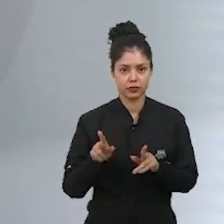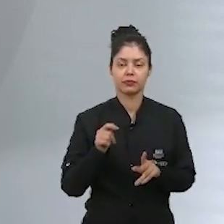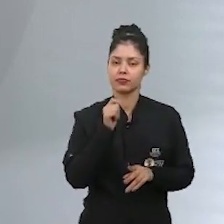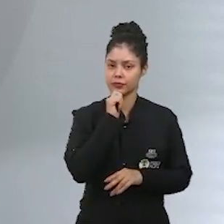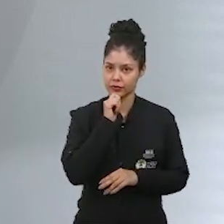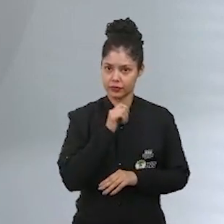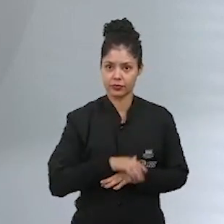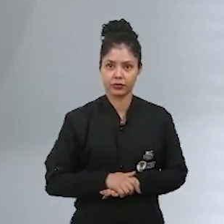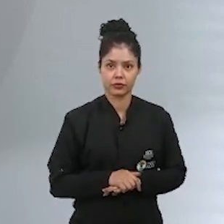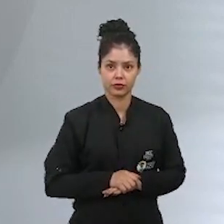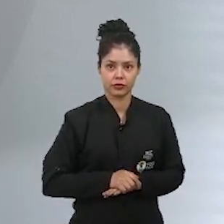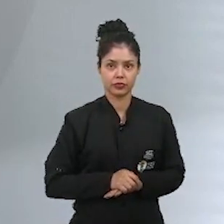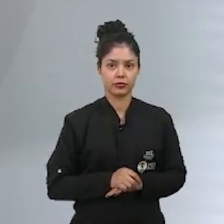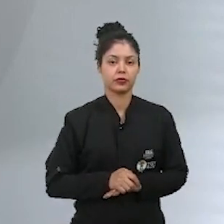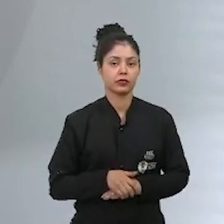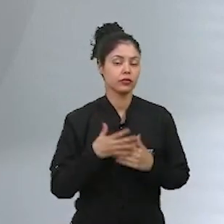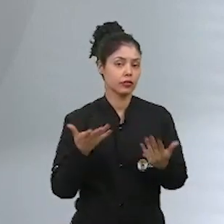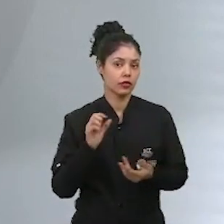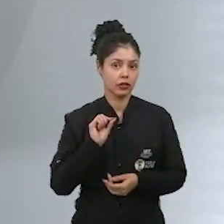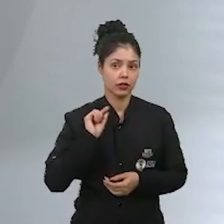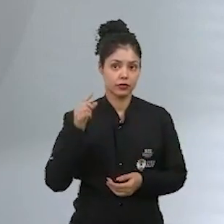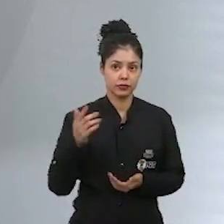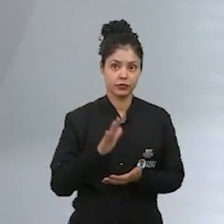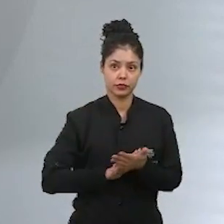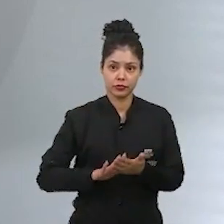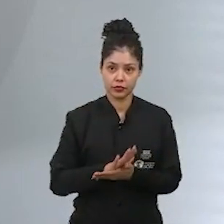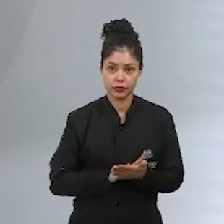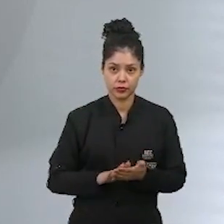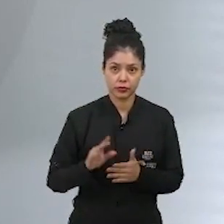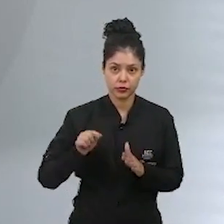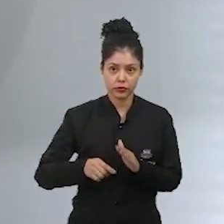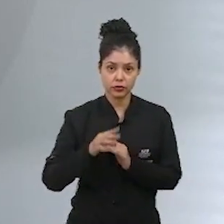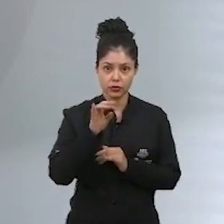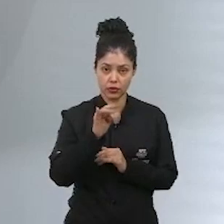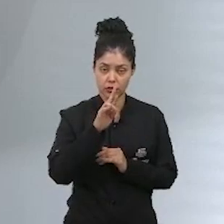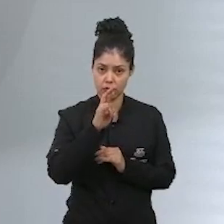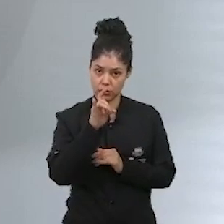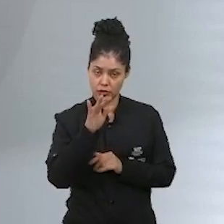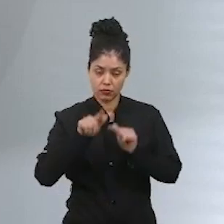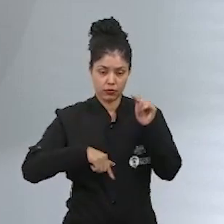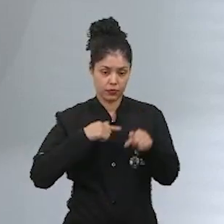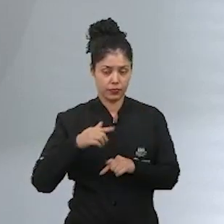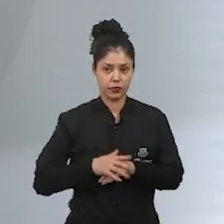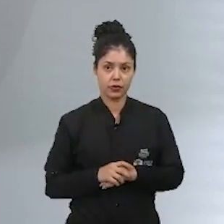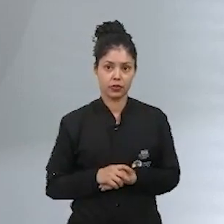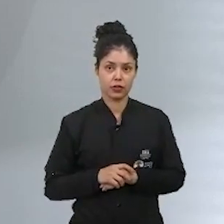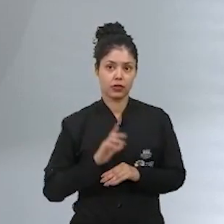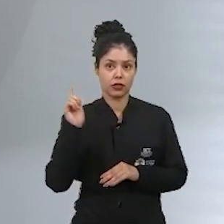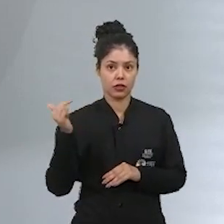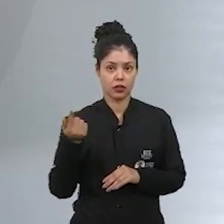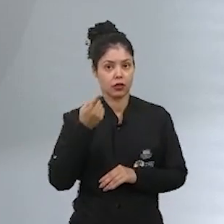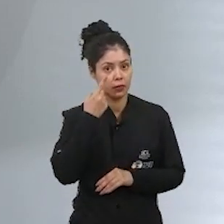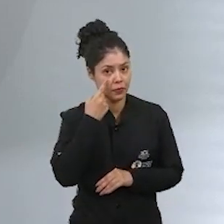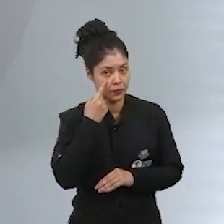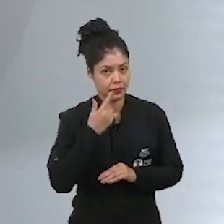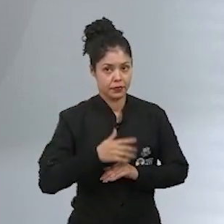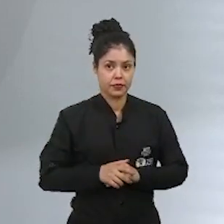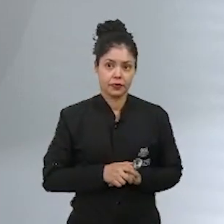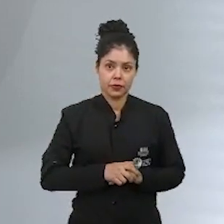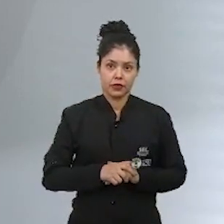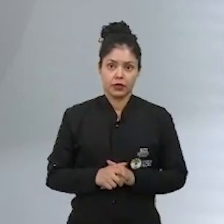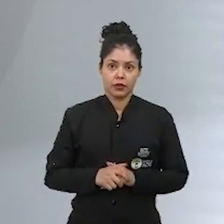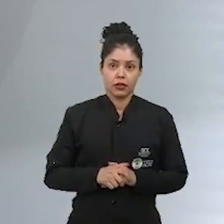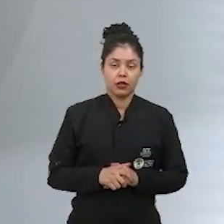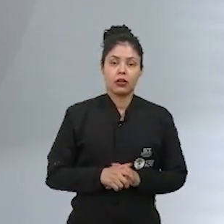Aquela afundada ali no cimento. O que é aquilo? Nada mais é do que o intemperismo químico. Outra observação também, as